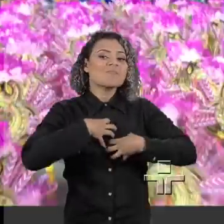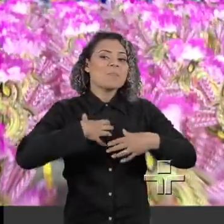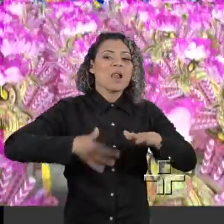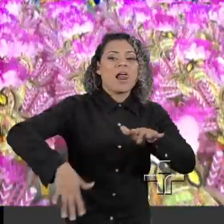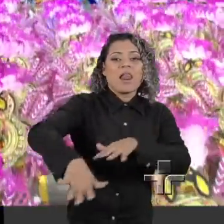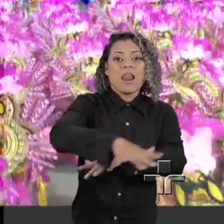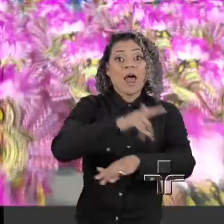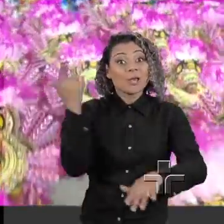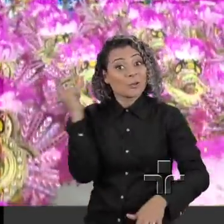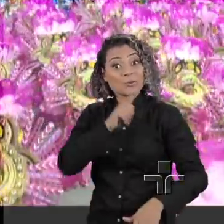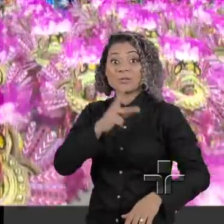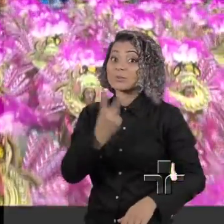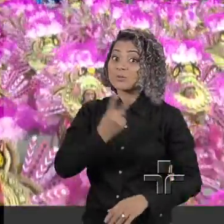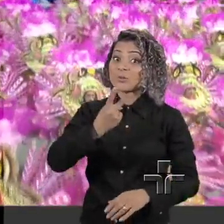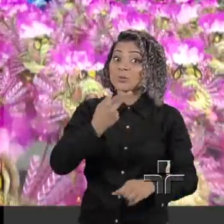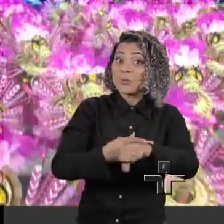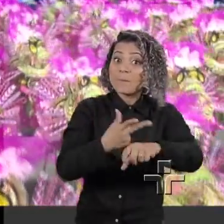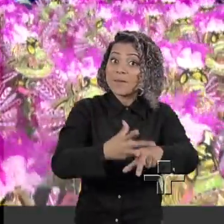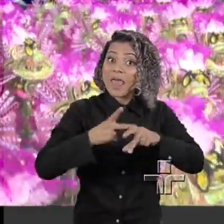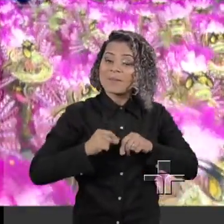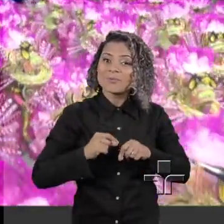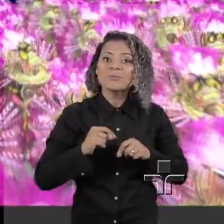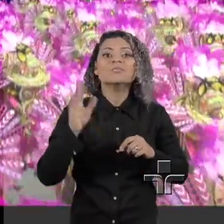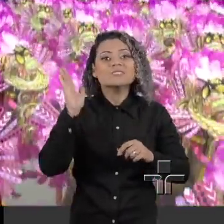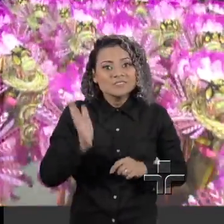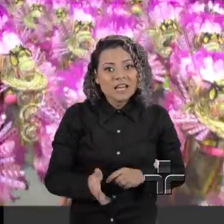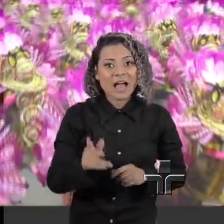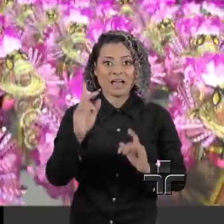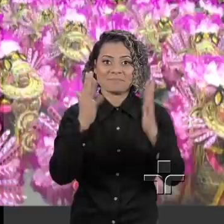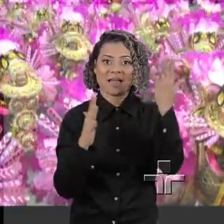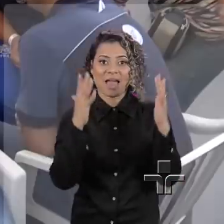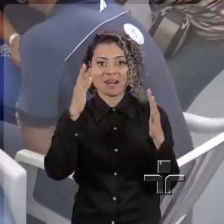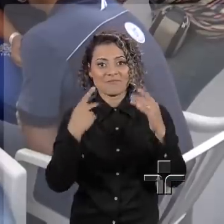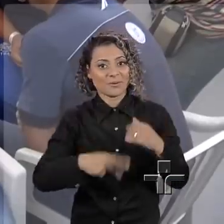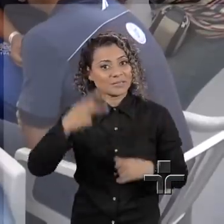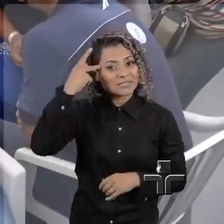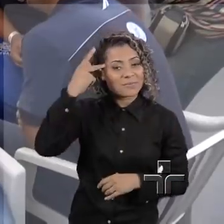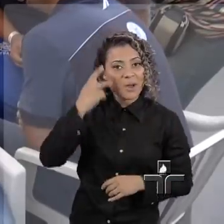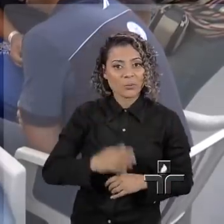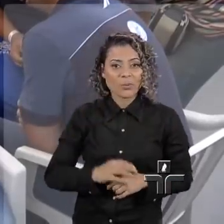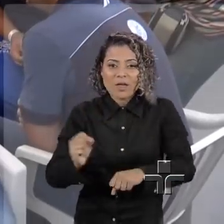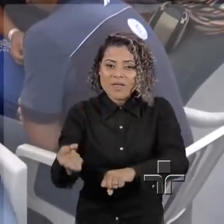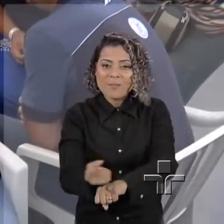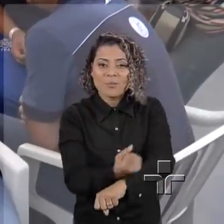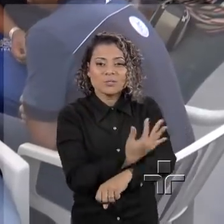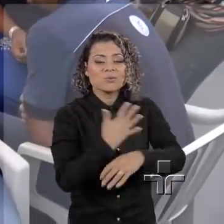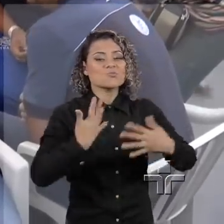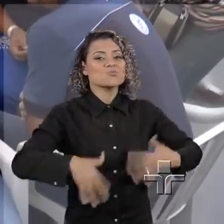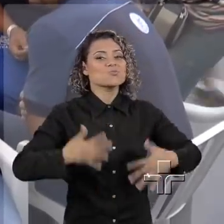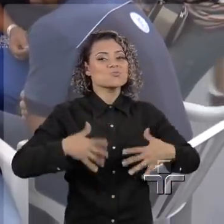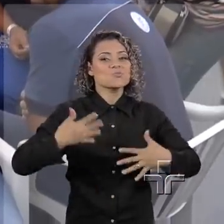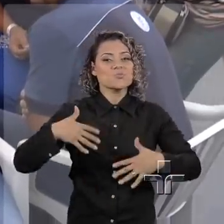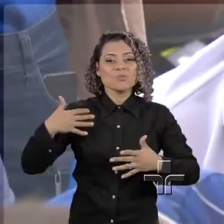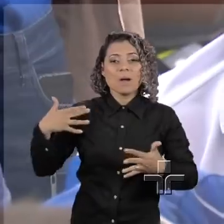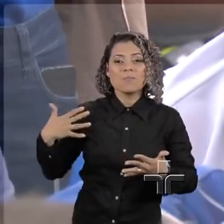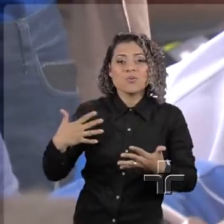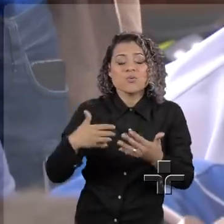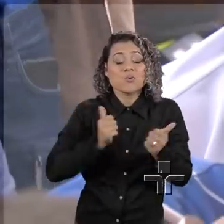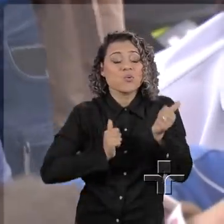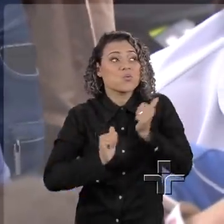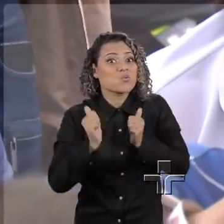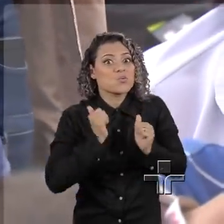jurados e levou pela segunda vez o título do Carnaval Paulista. A emoção durou até o último minuto.